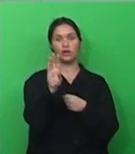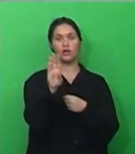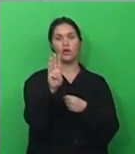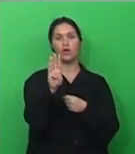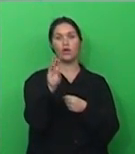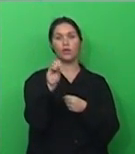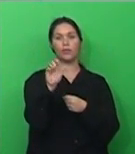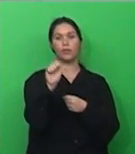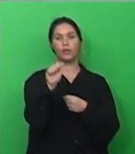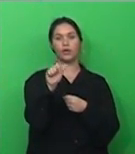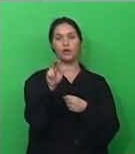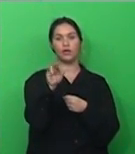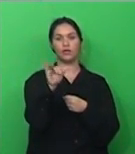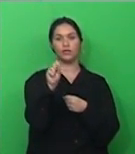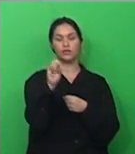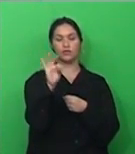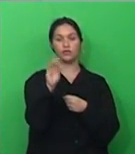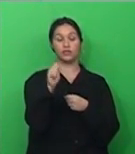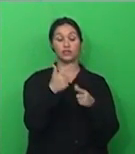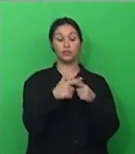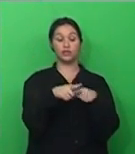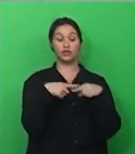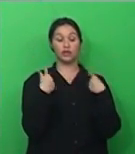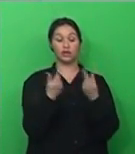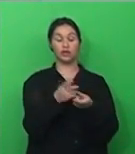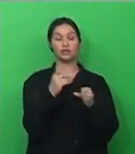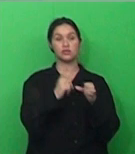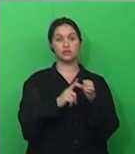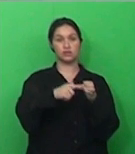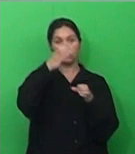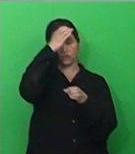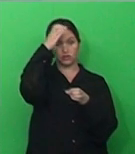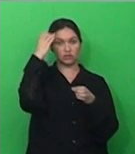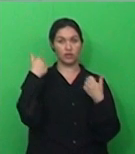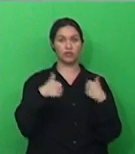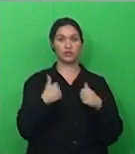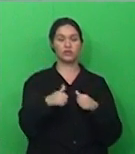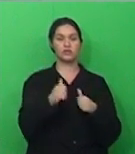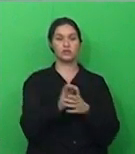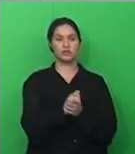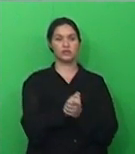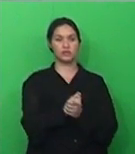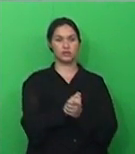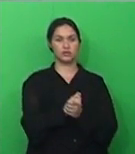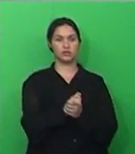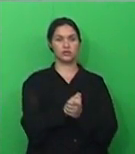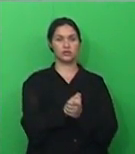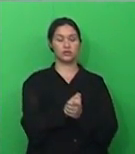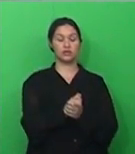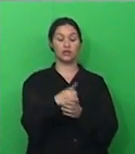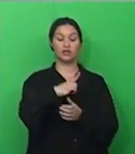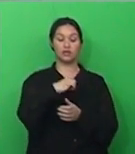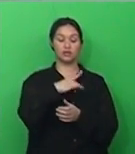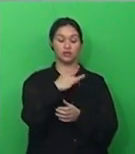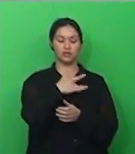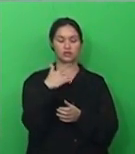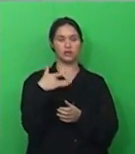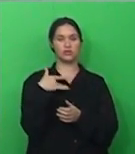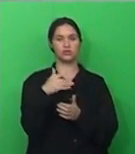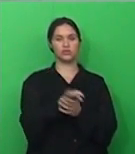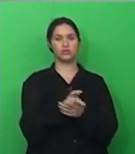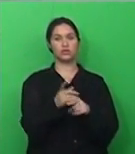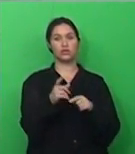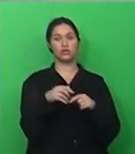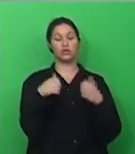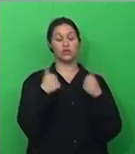A nossa cidade precisa de uma distribuição no atendimento à saúde, e tem que continuar. Eu acho que o prefeito